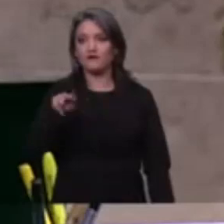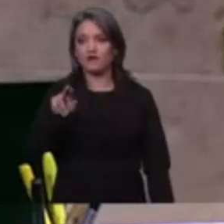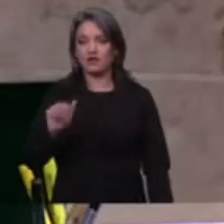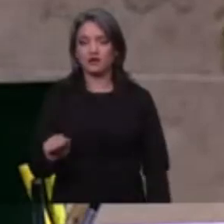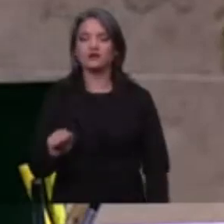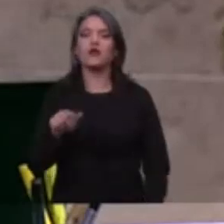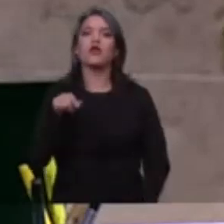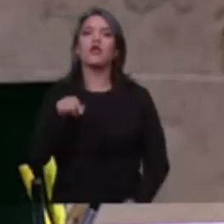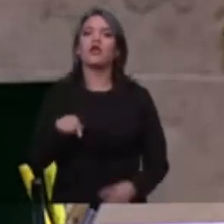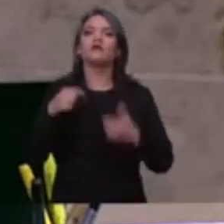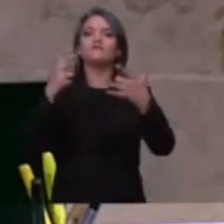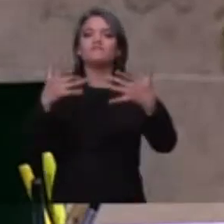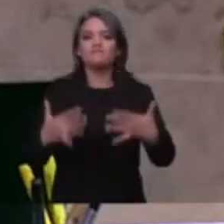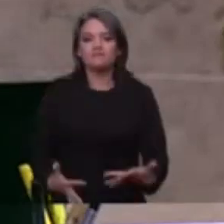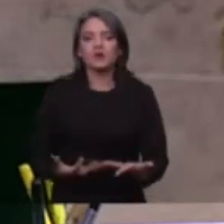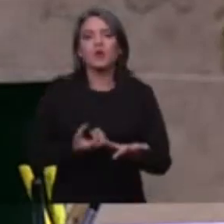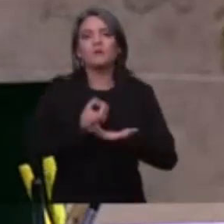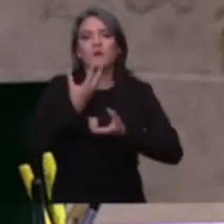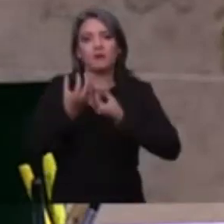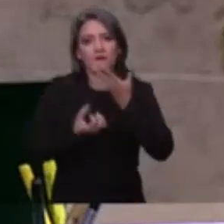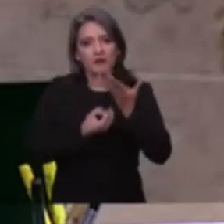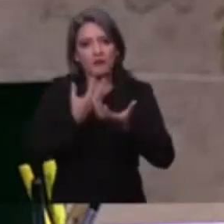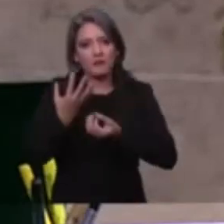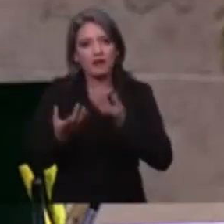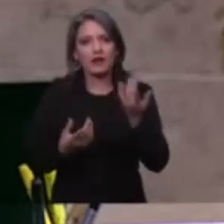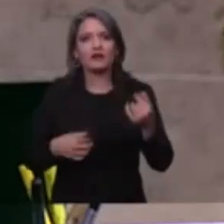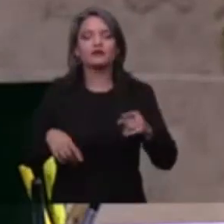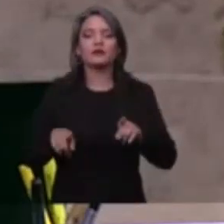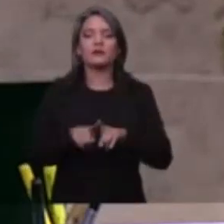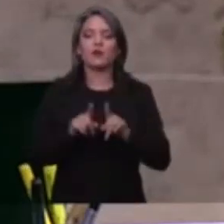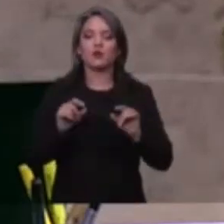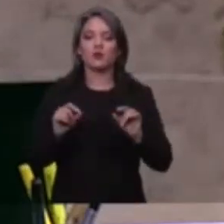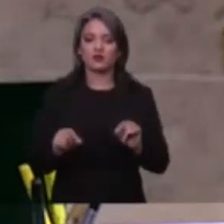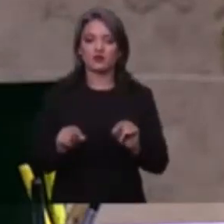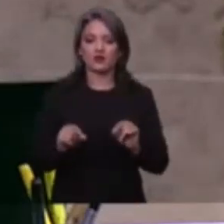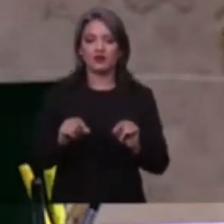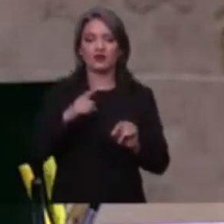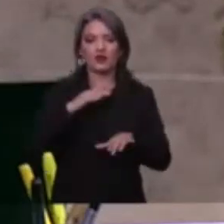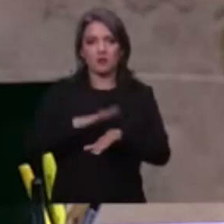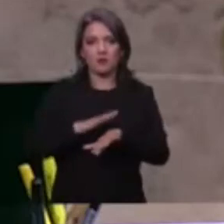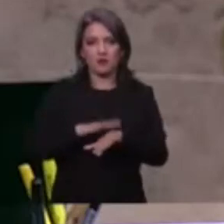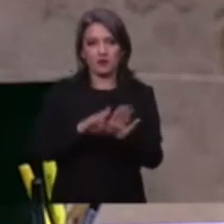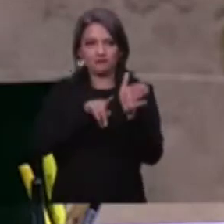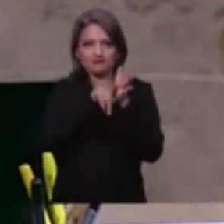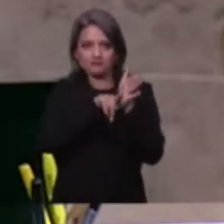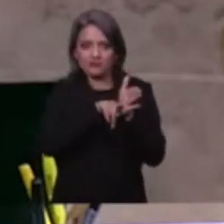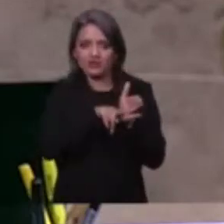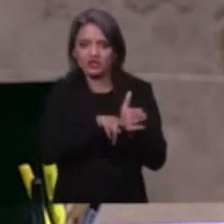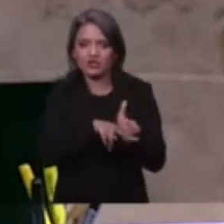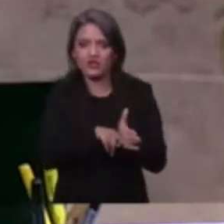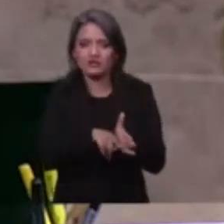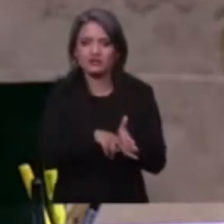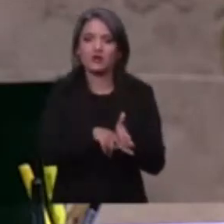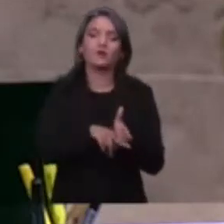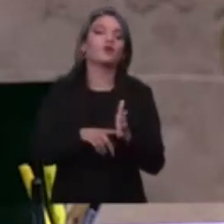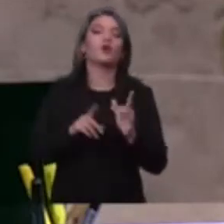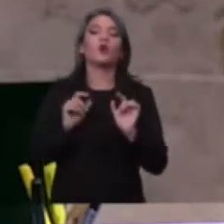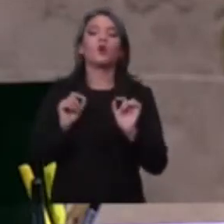em seus depoimentos prestados na fase inquisitorial, folha 61-62, e judicialmente